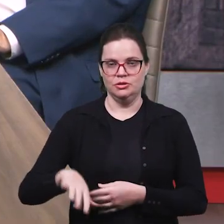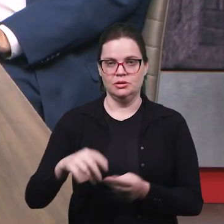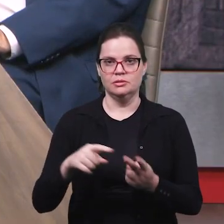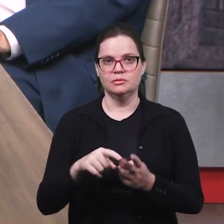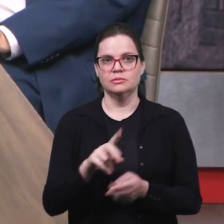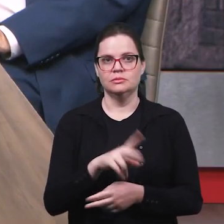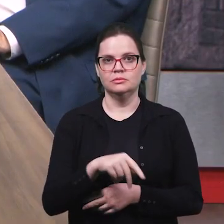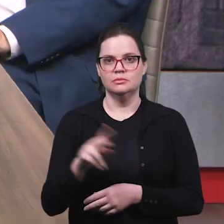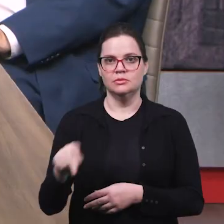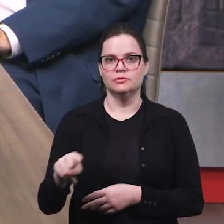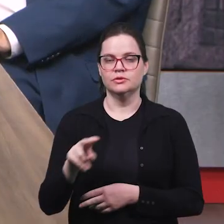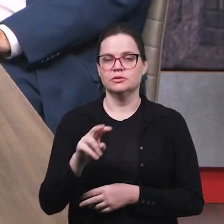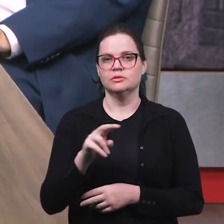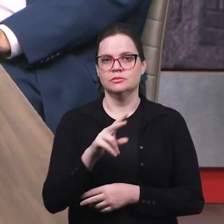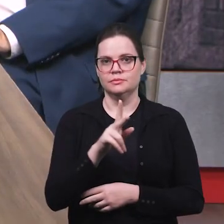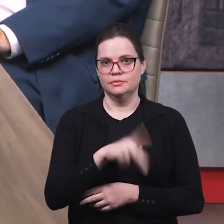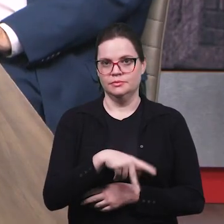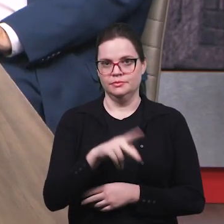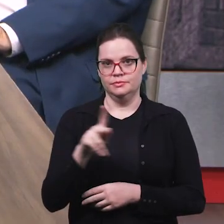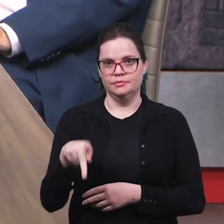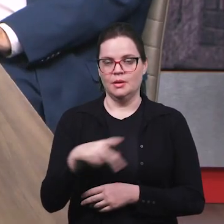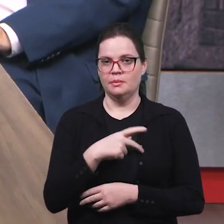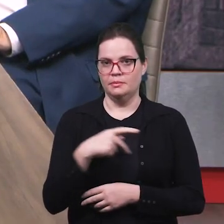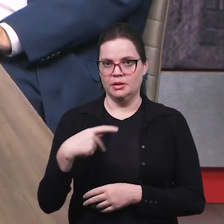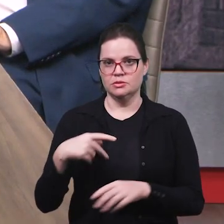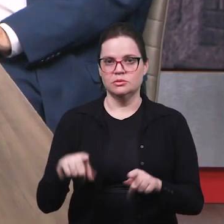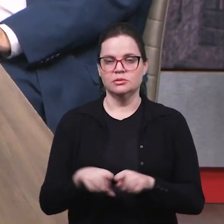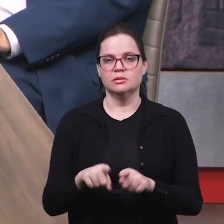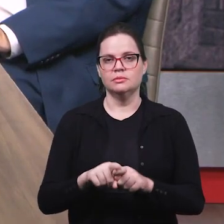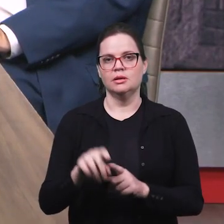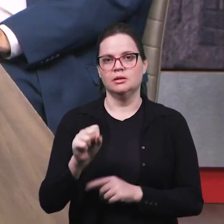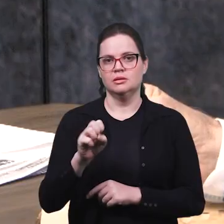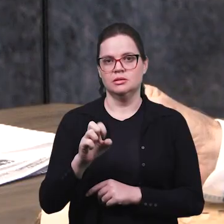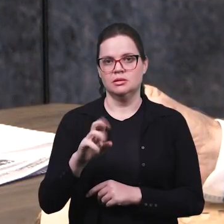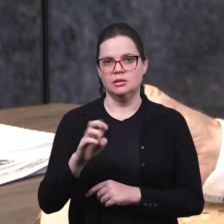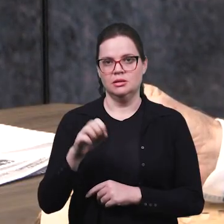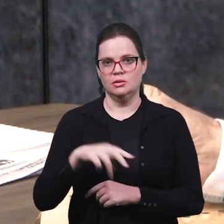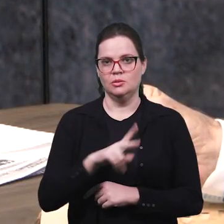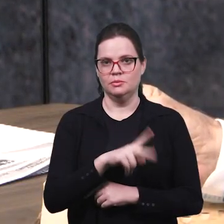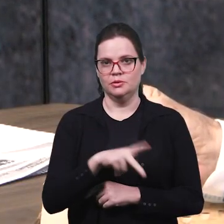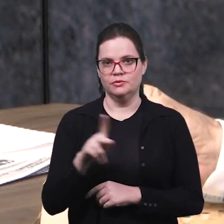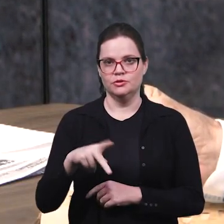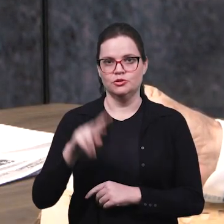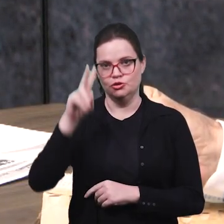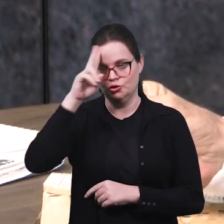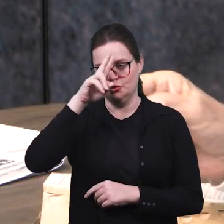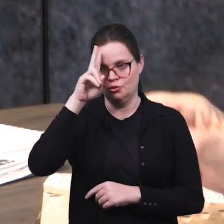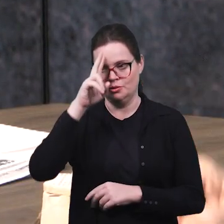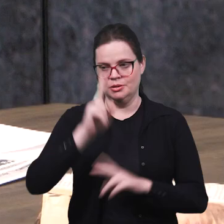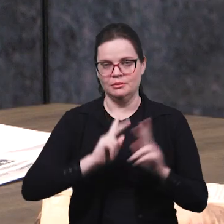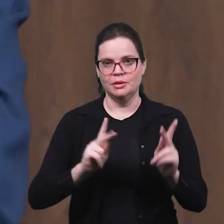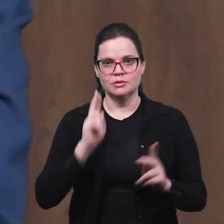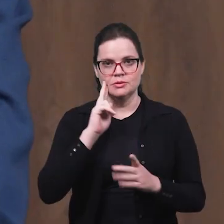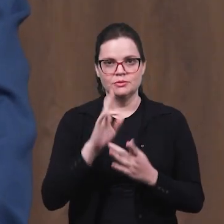professor Serlon, pastor Serlon, professor de História. A paz do Senhor Jesus aos irmãos.